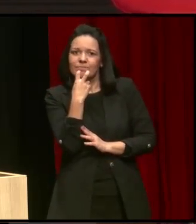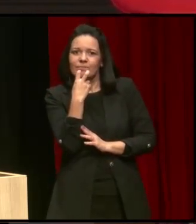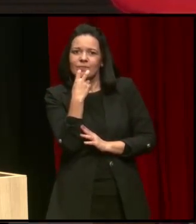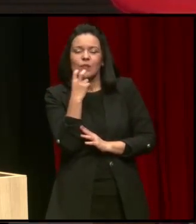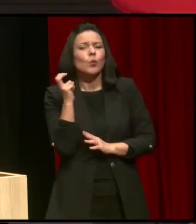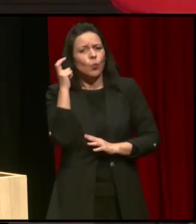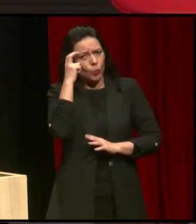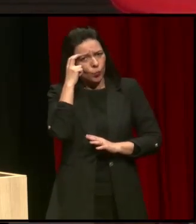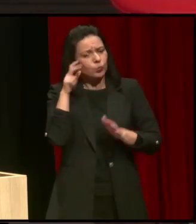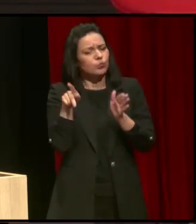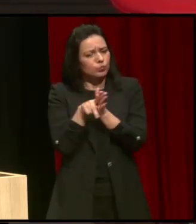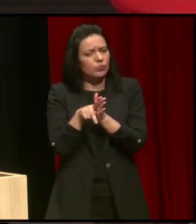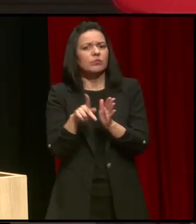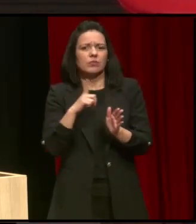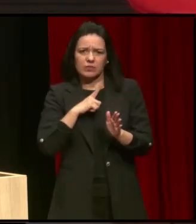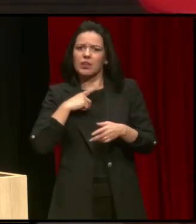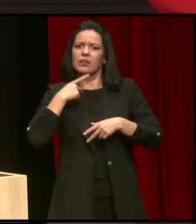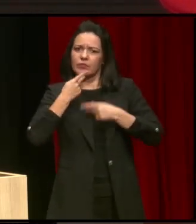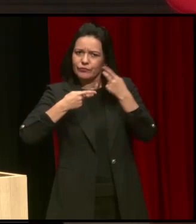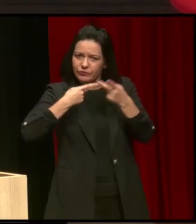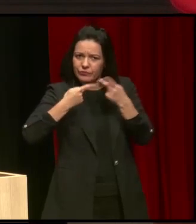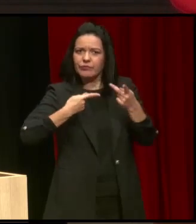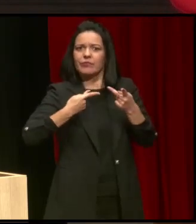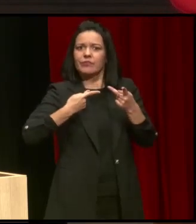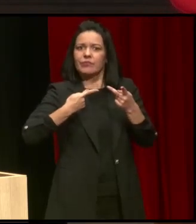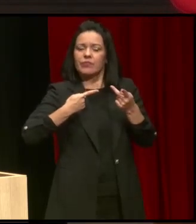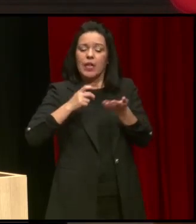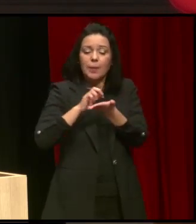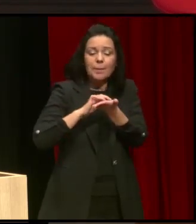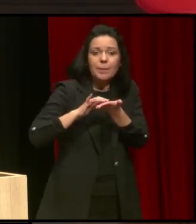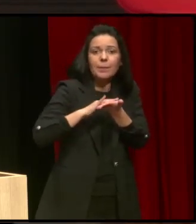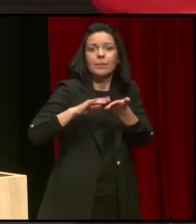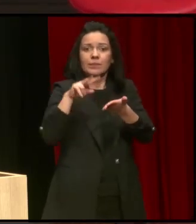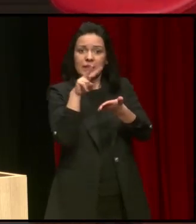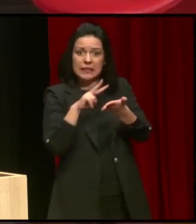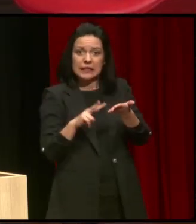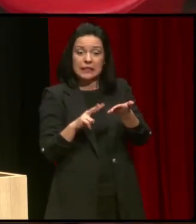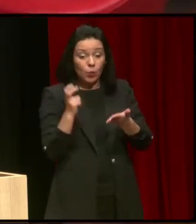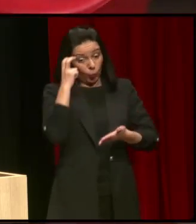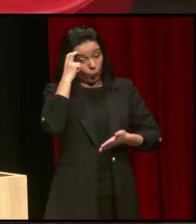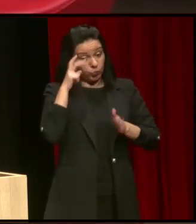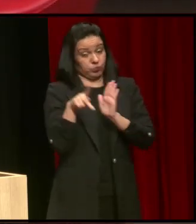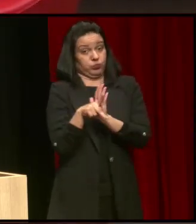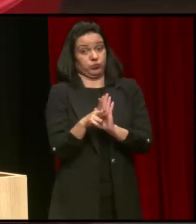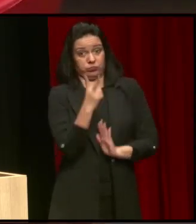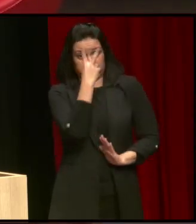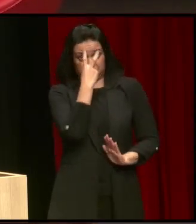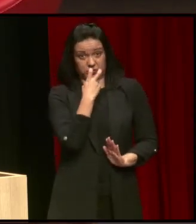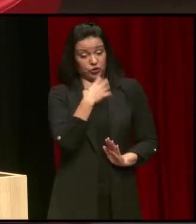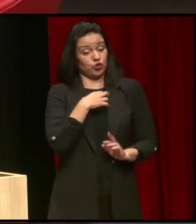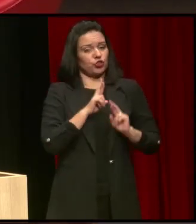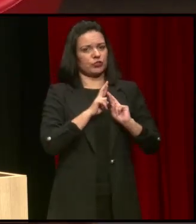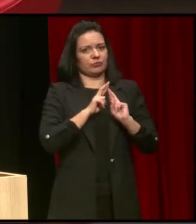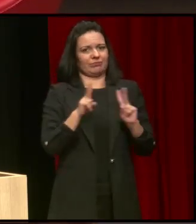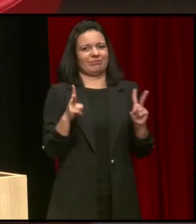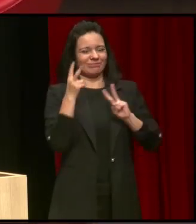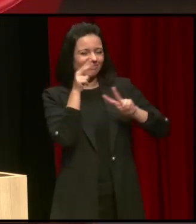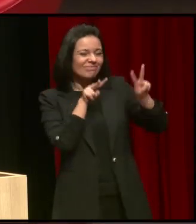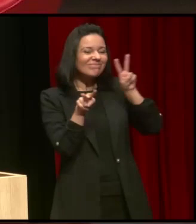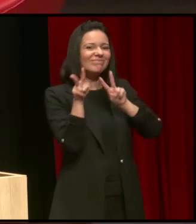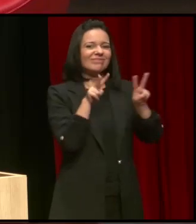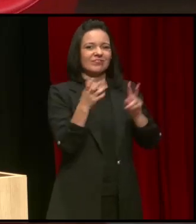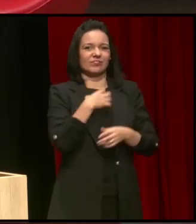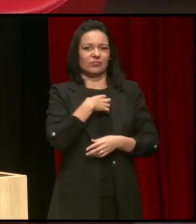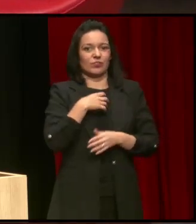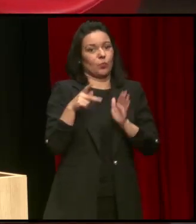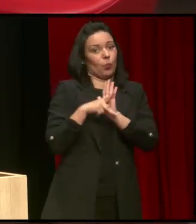fala, ele lê braille, ele trabalha, mas o cego tem a cultura dele porque ele é cego, ele tem outra forma de entender as coisas. E esse